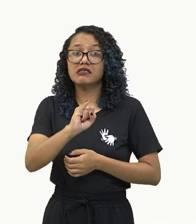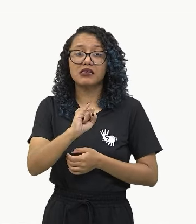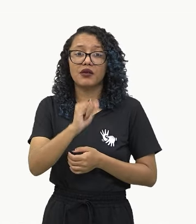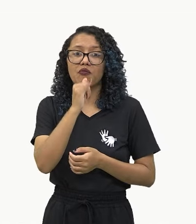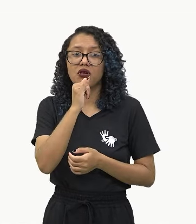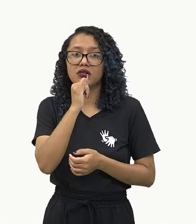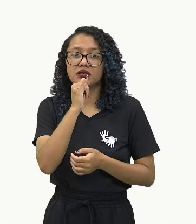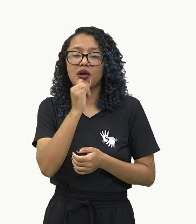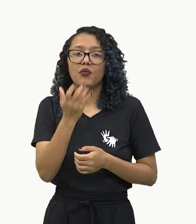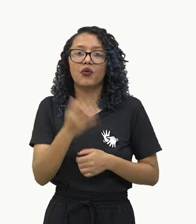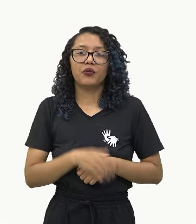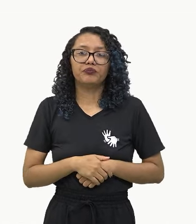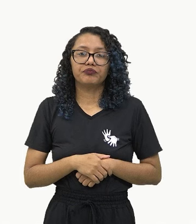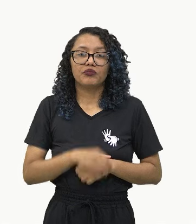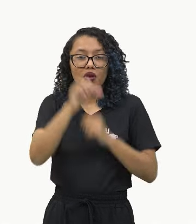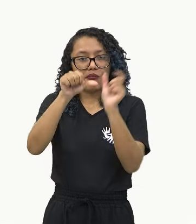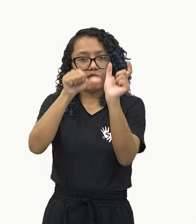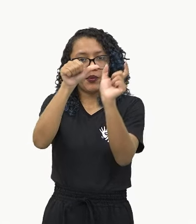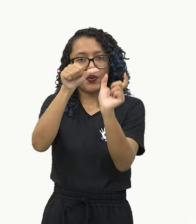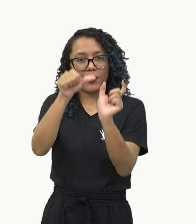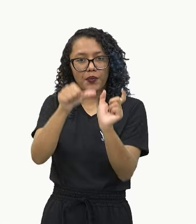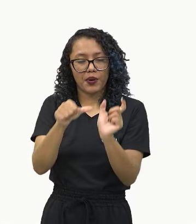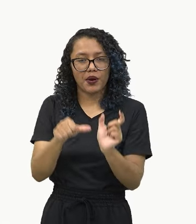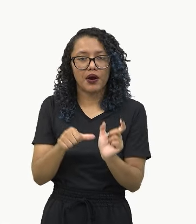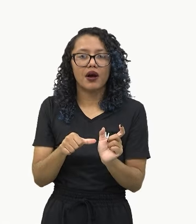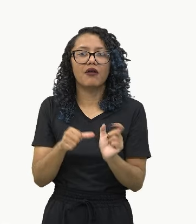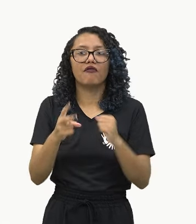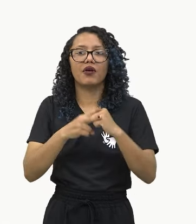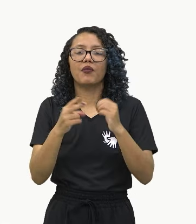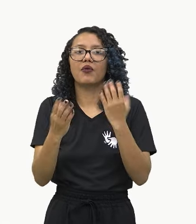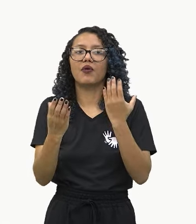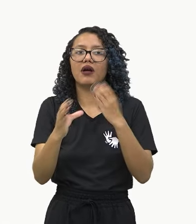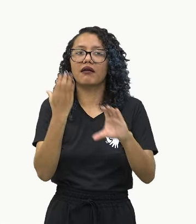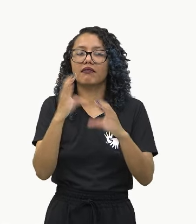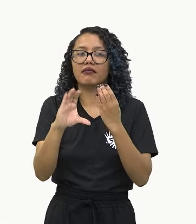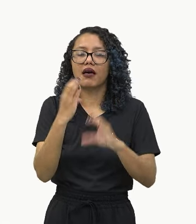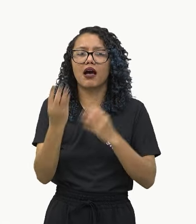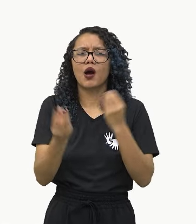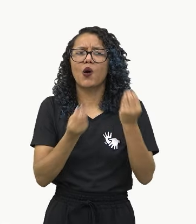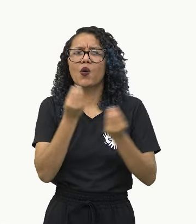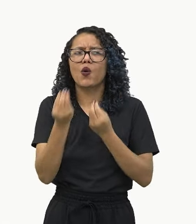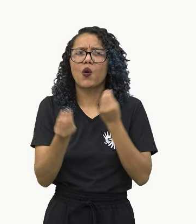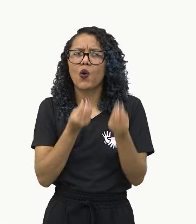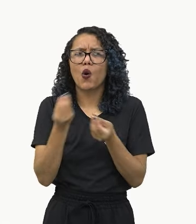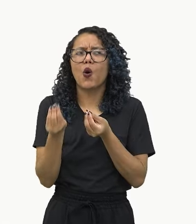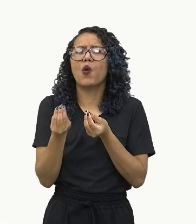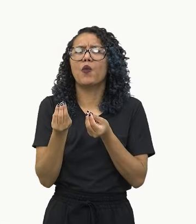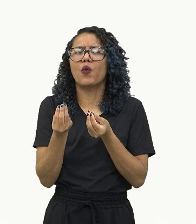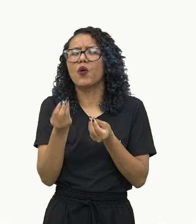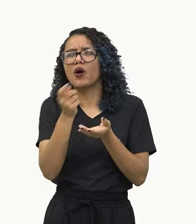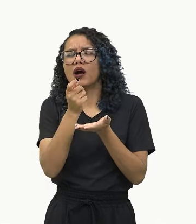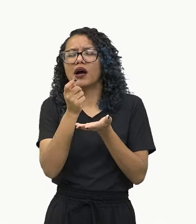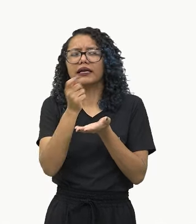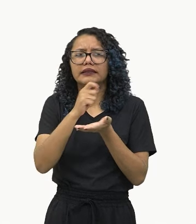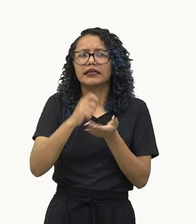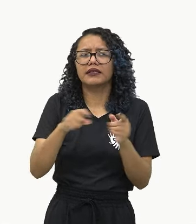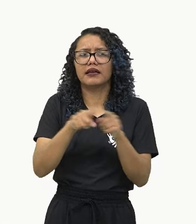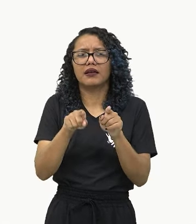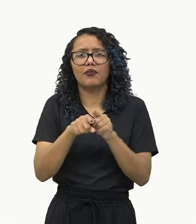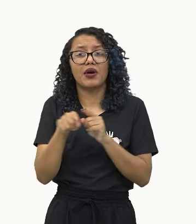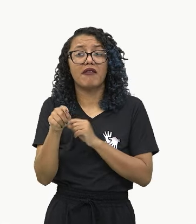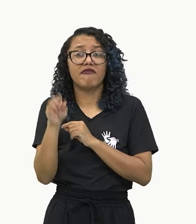cantar, tá bom? No pretérito perfeito composto, eu falaria yo he cantado,